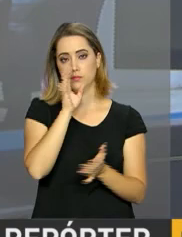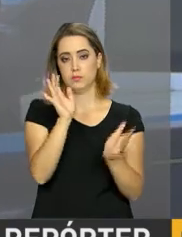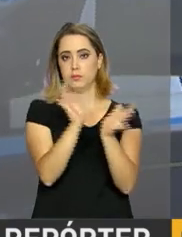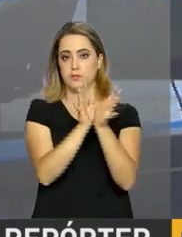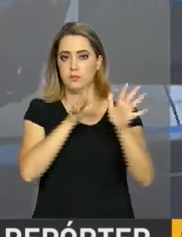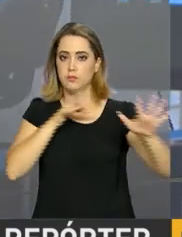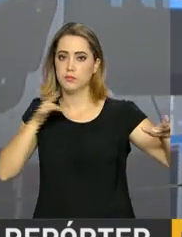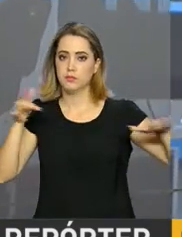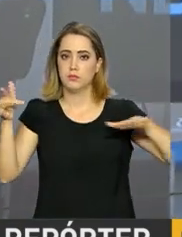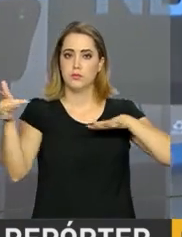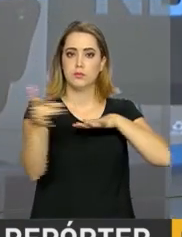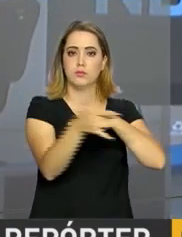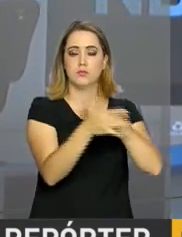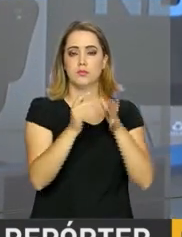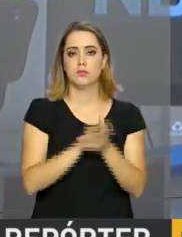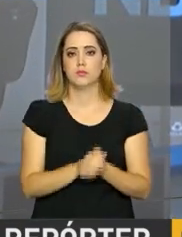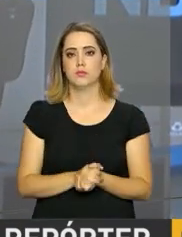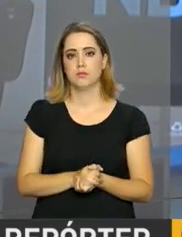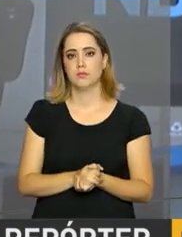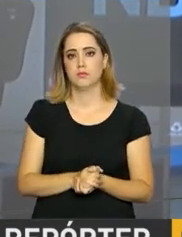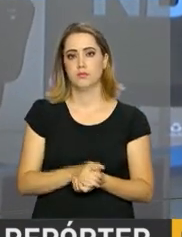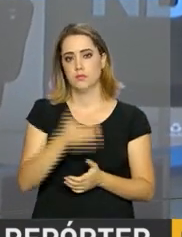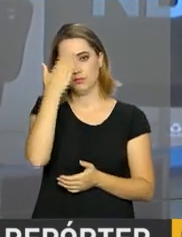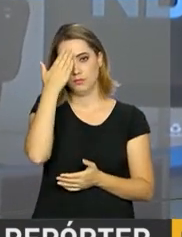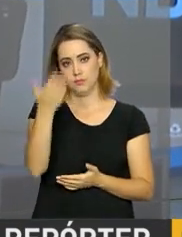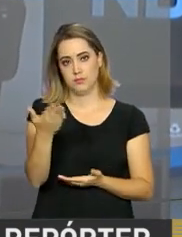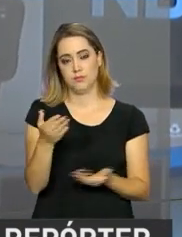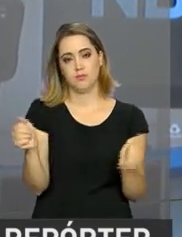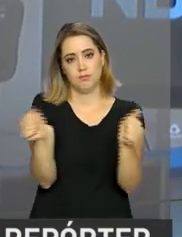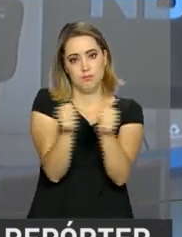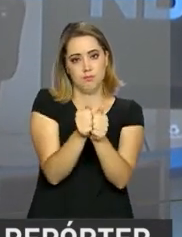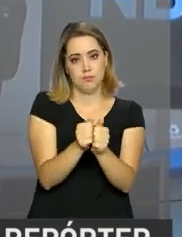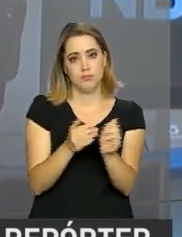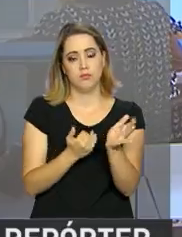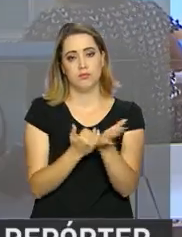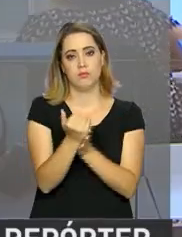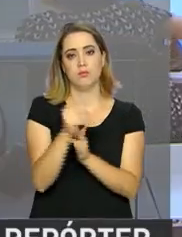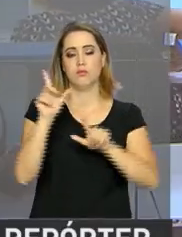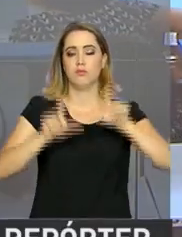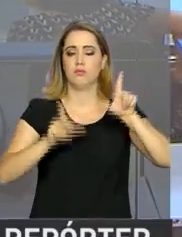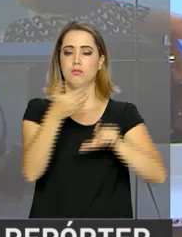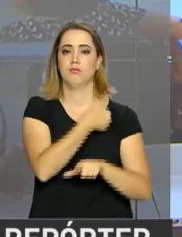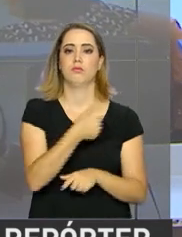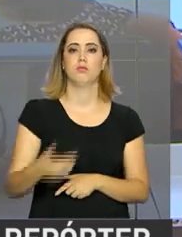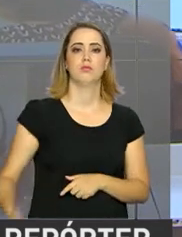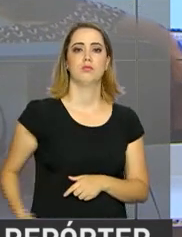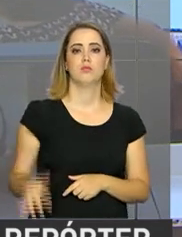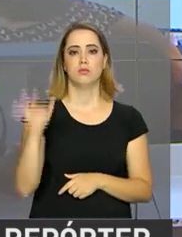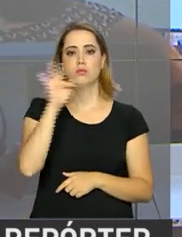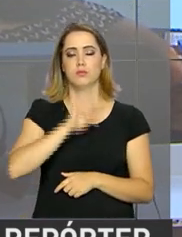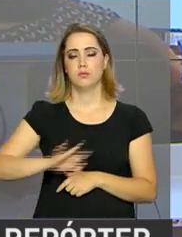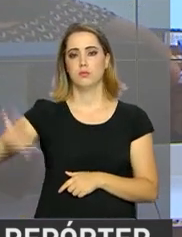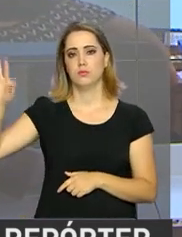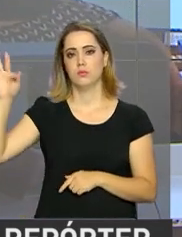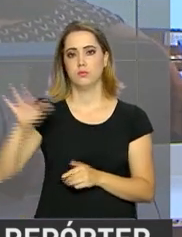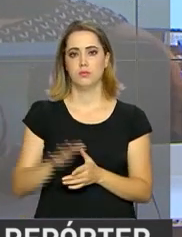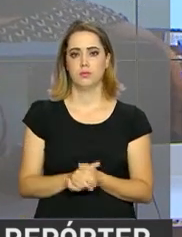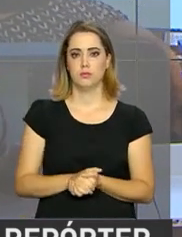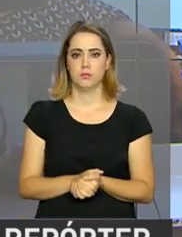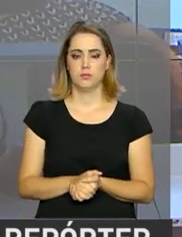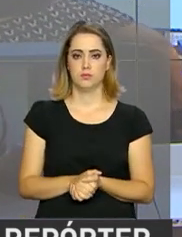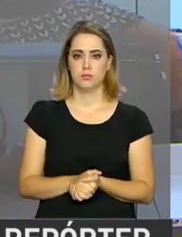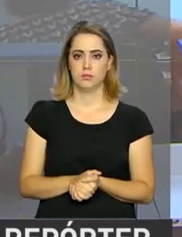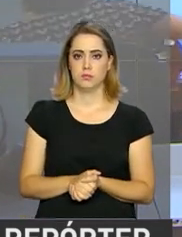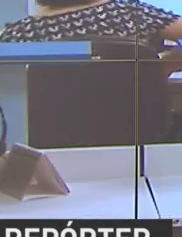acompanhe as novidades também pelas nossas redes sociais obrigado pela sua companhia continue com a gente aqui na tv nbr a tv do governo